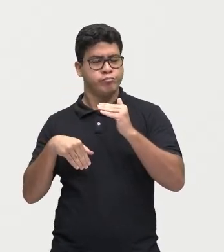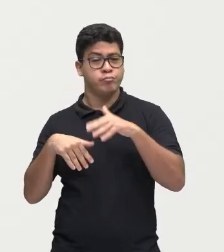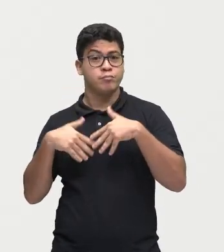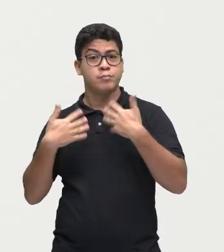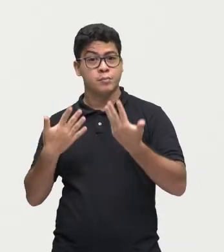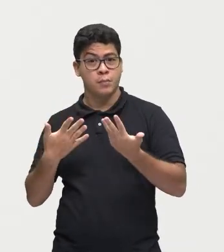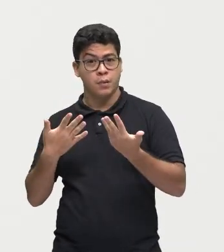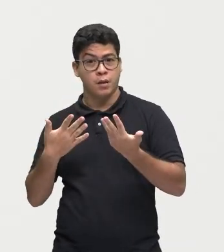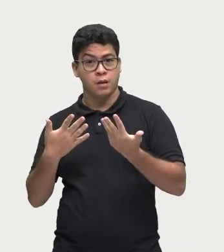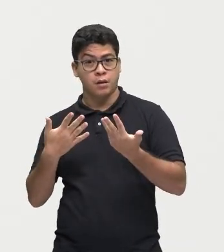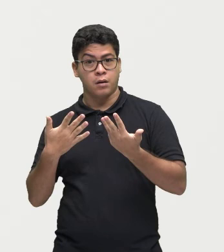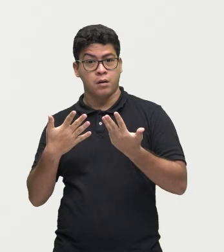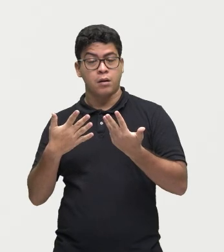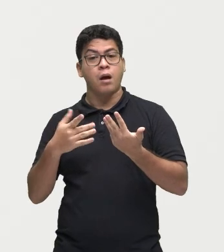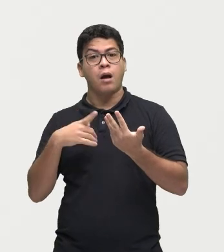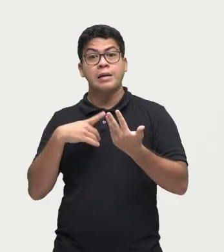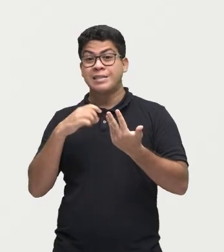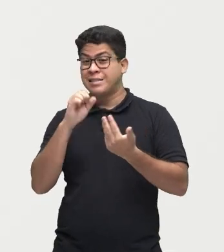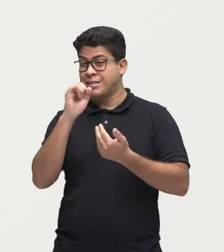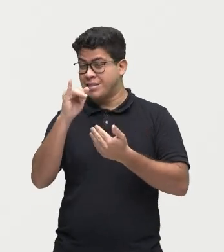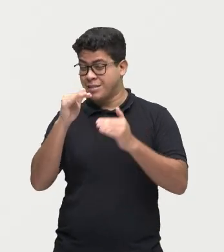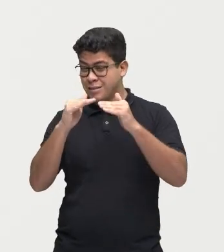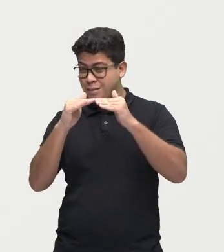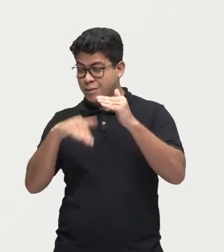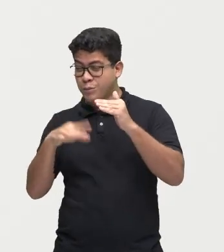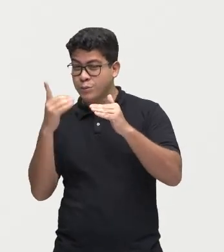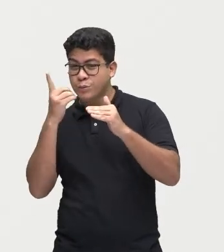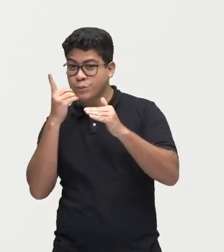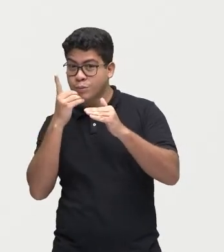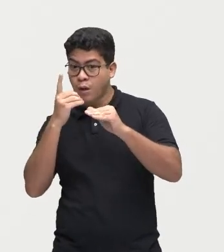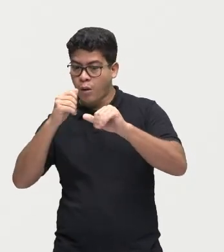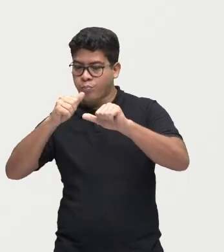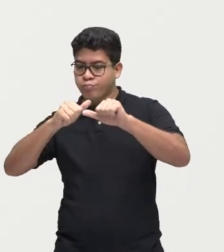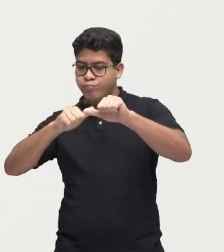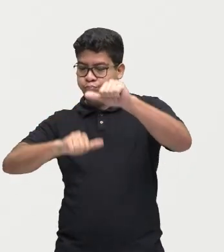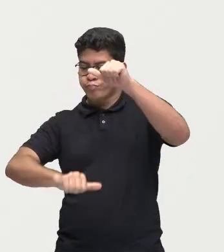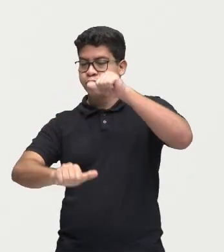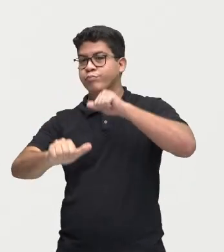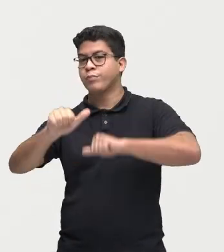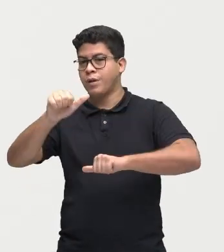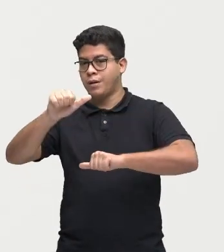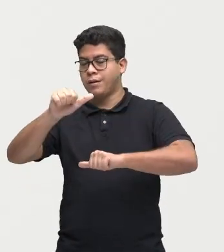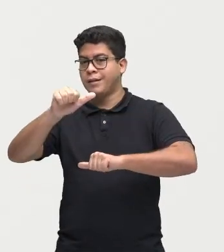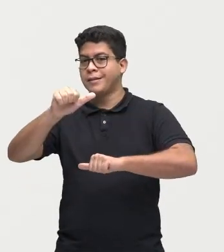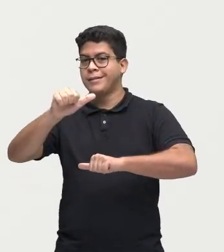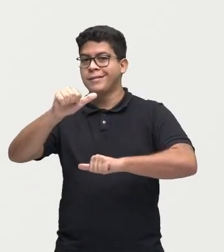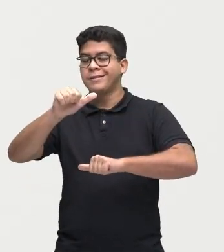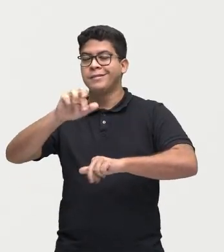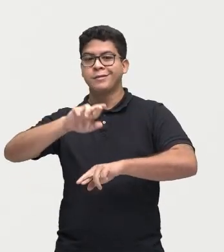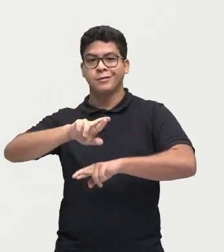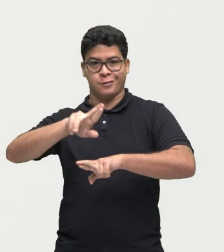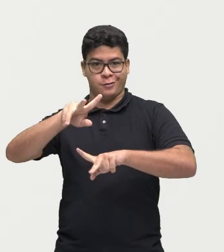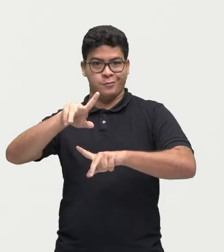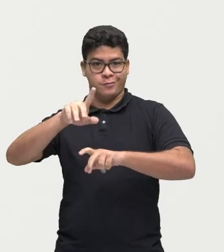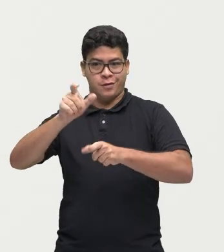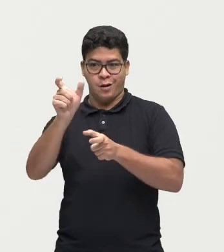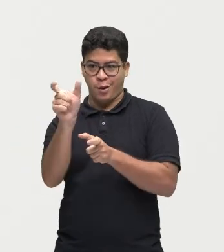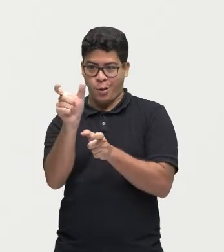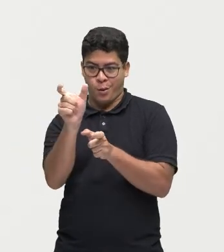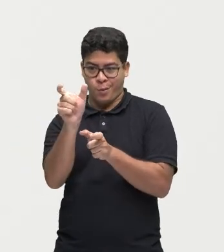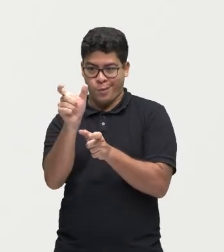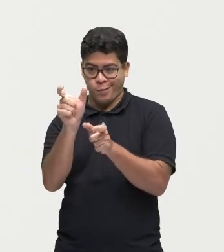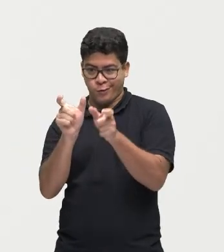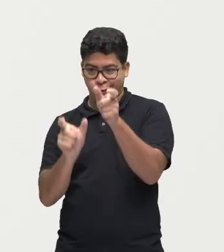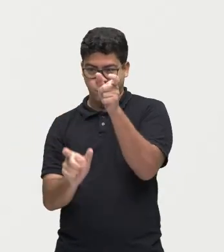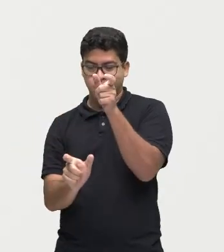dias diminuiu, o que acontece? A gente precisa produzir mais, né? Porque a gente está